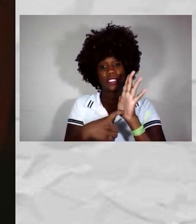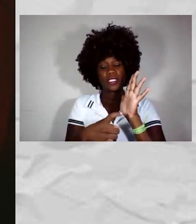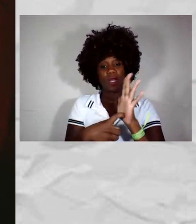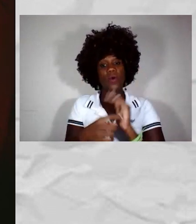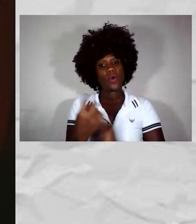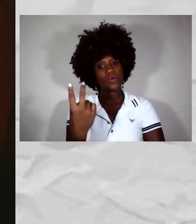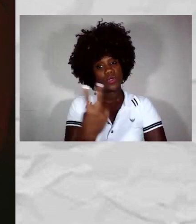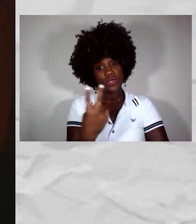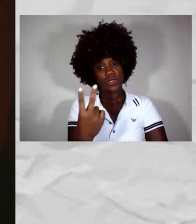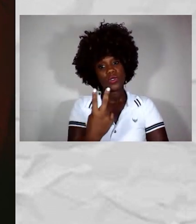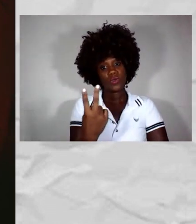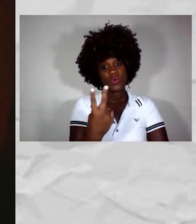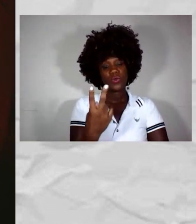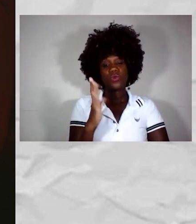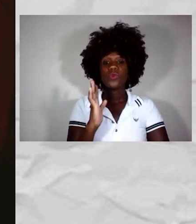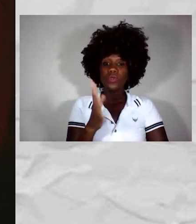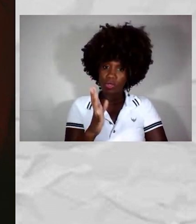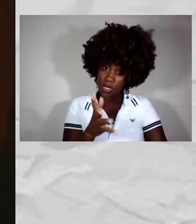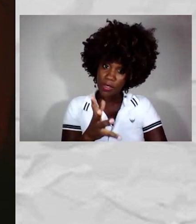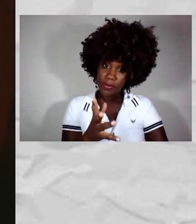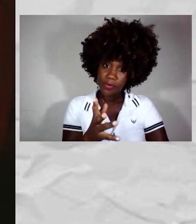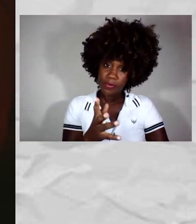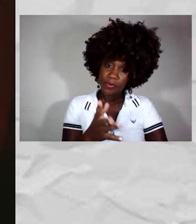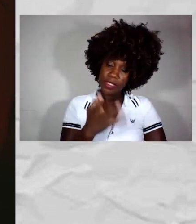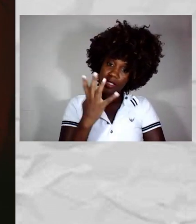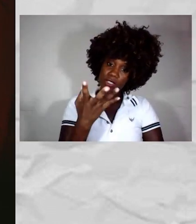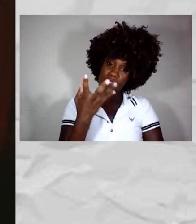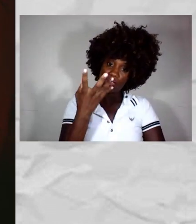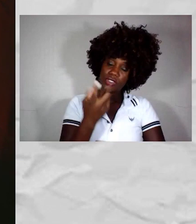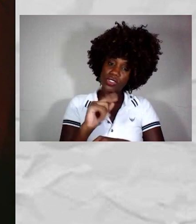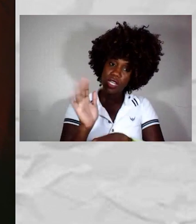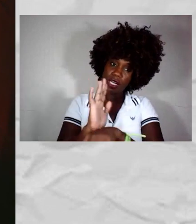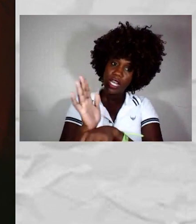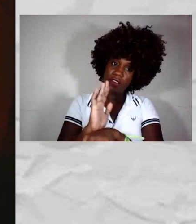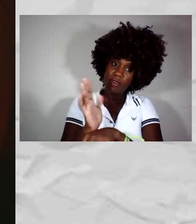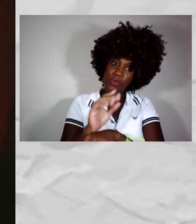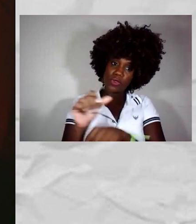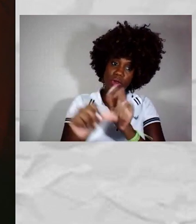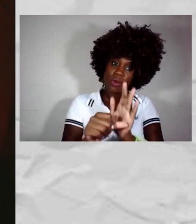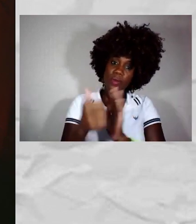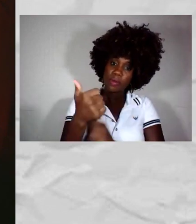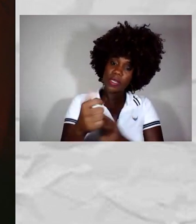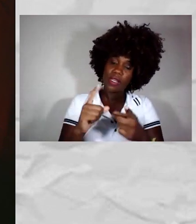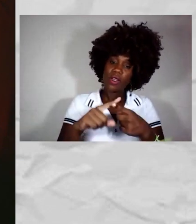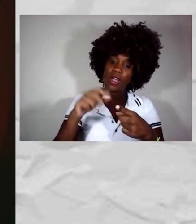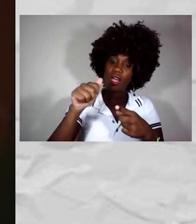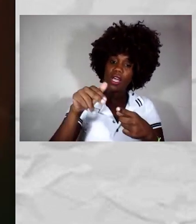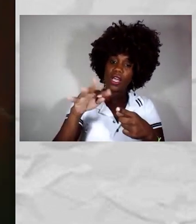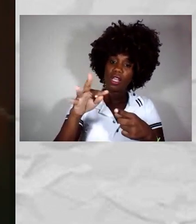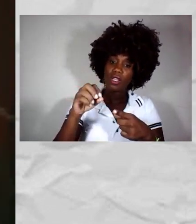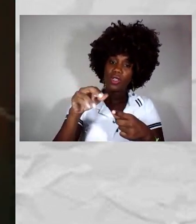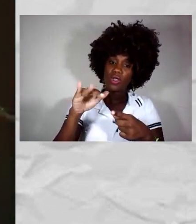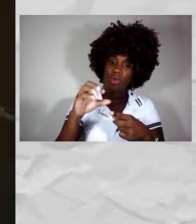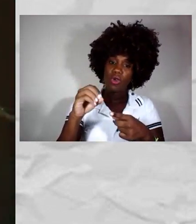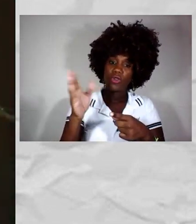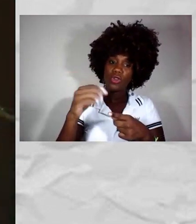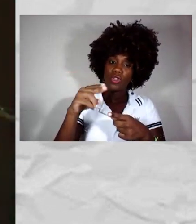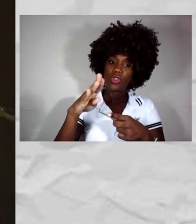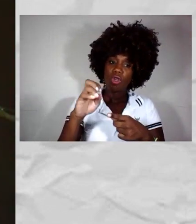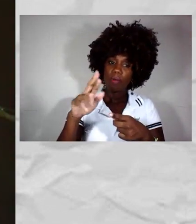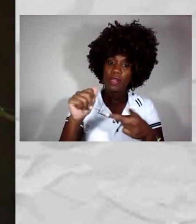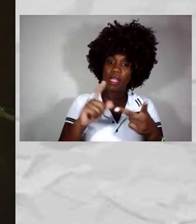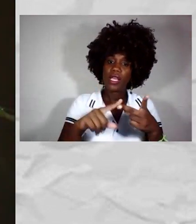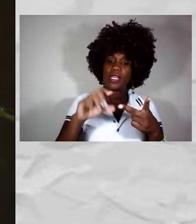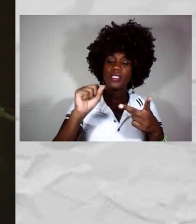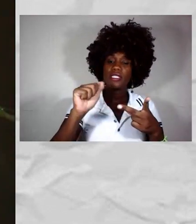segundo programa, na verdade, já. Então, já gravamos o primeiro com o Antônio Nóbrega, com a Salwa Schecker e com o Alisson